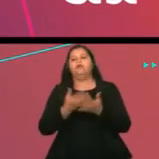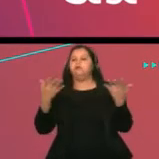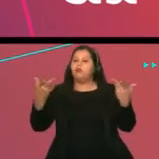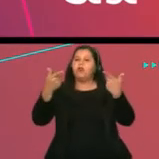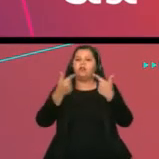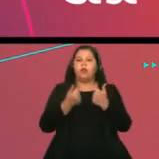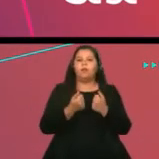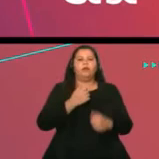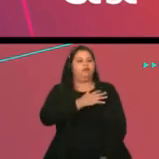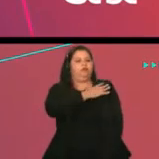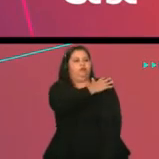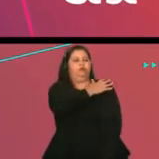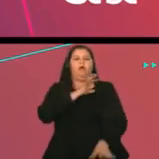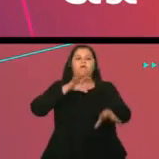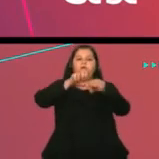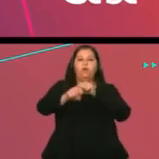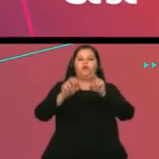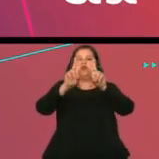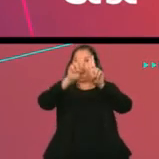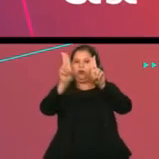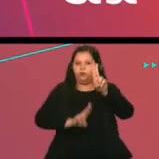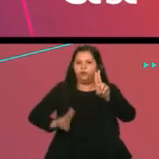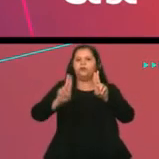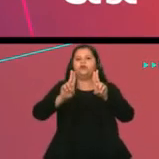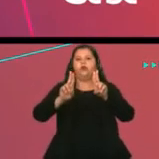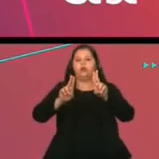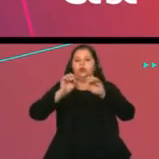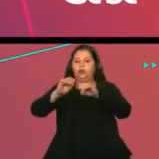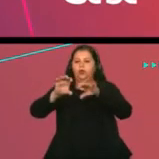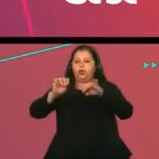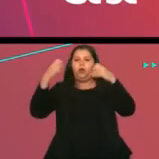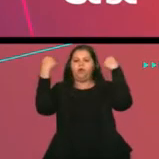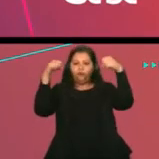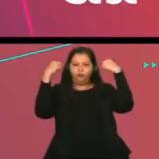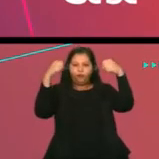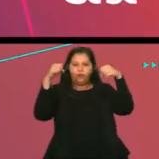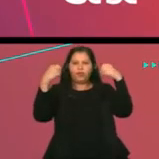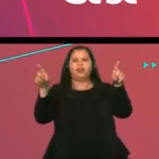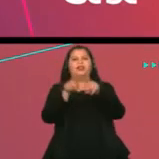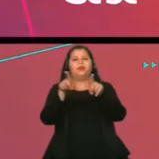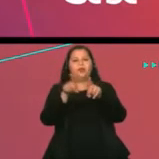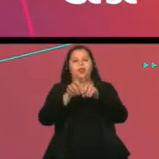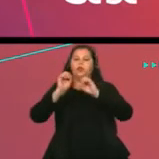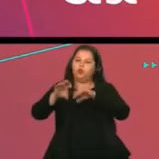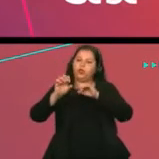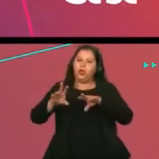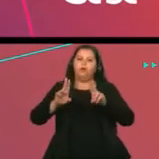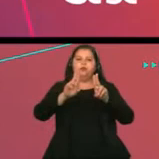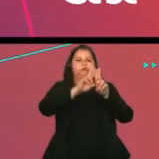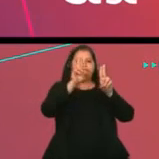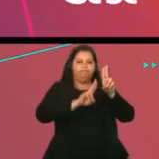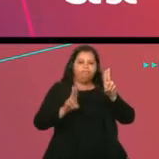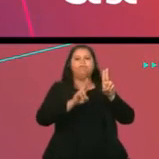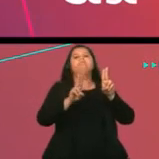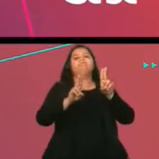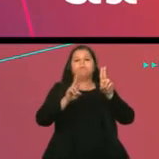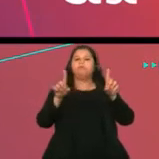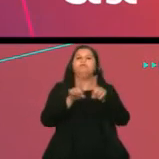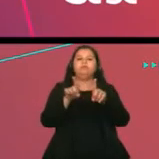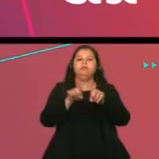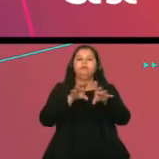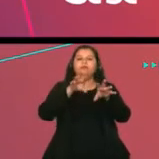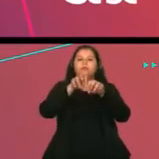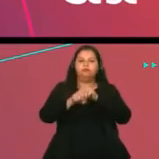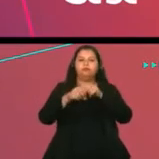formou-se também na Universidade Federal do Rio de Janeiro em educação física em e na Universidade do Estado do Rio de